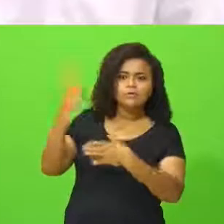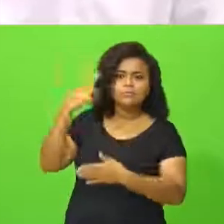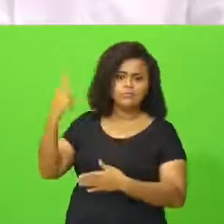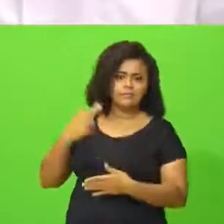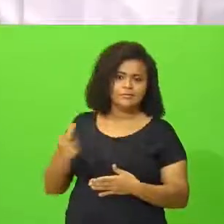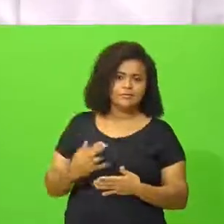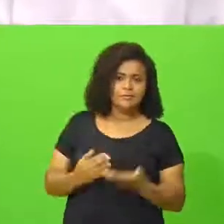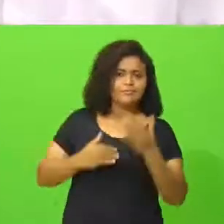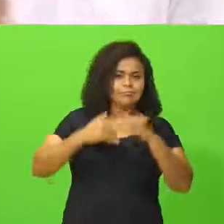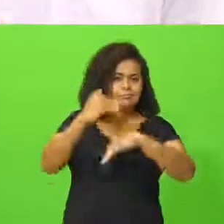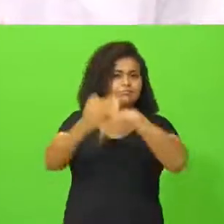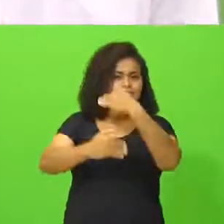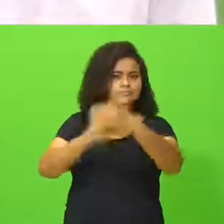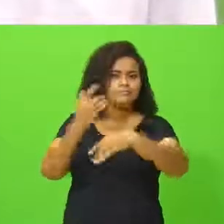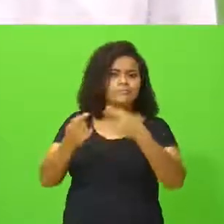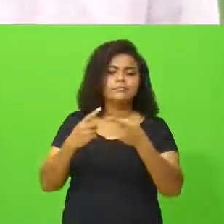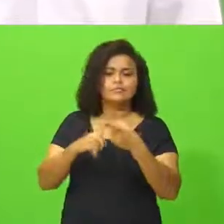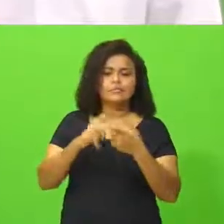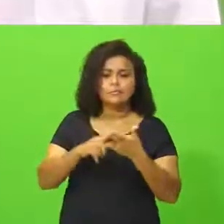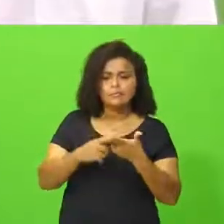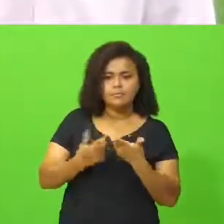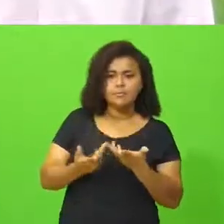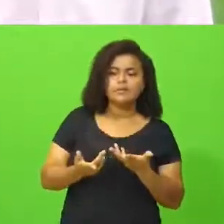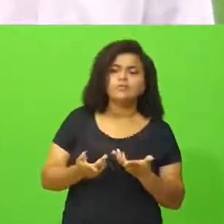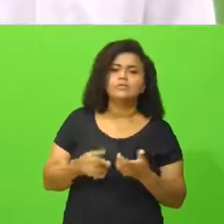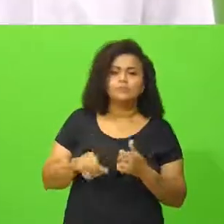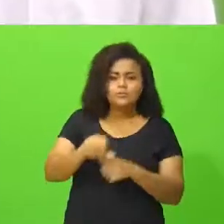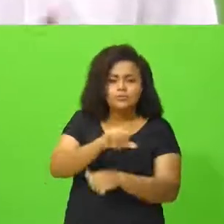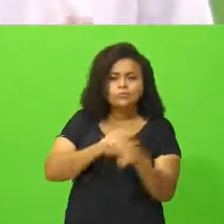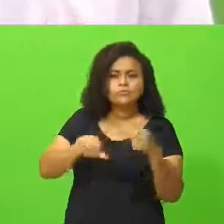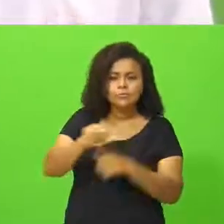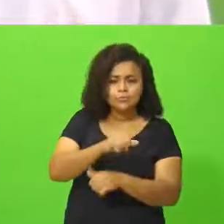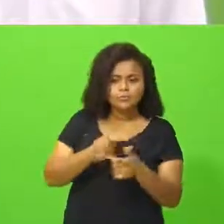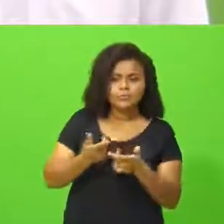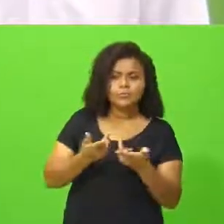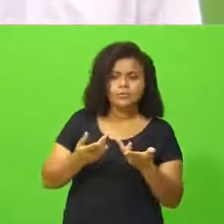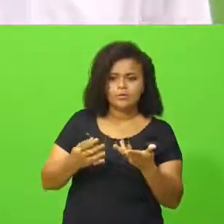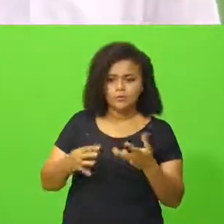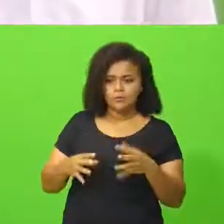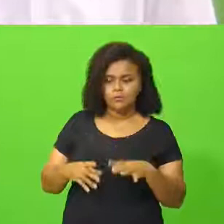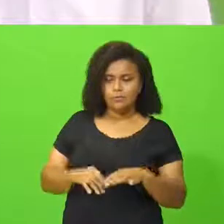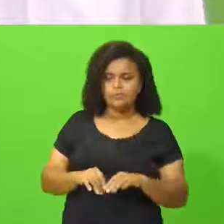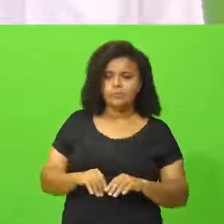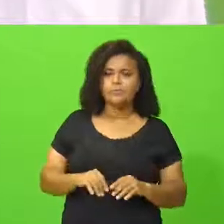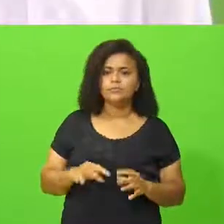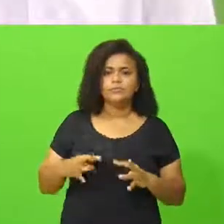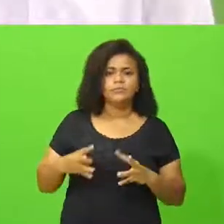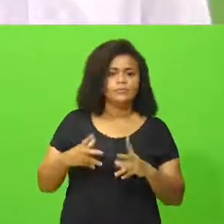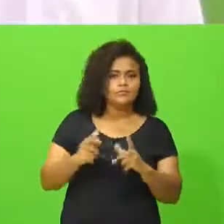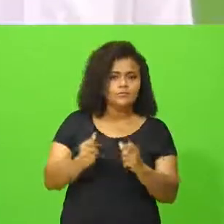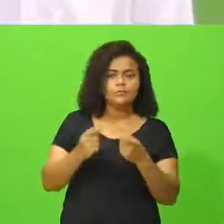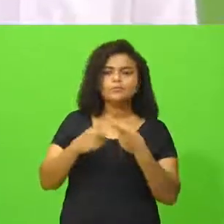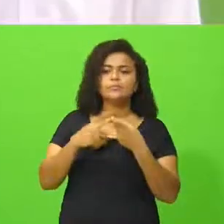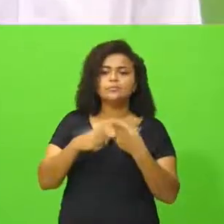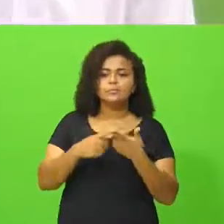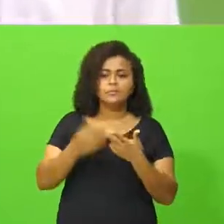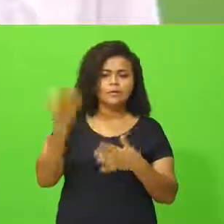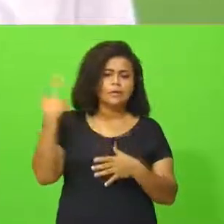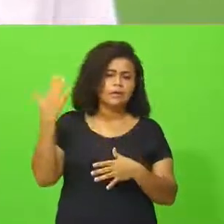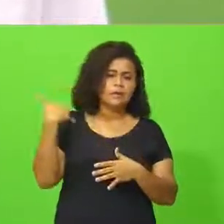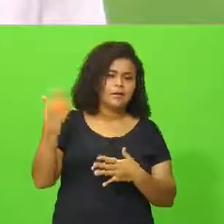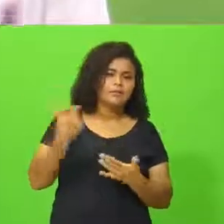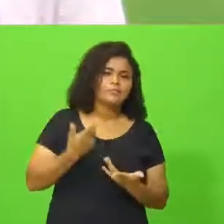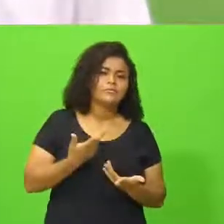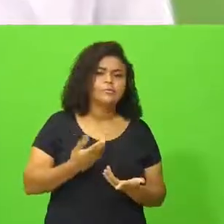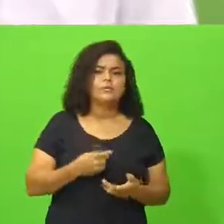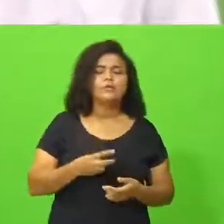historicamente desenvolvendo ações sobre o meio, desde a sua existência há cerca de 4,5 milhões de anos,